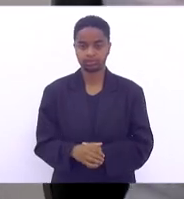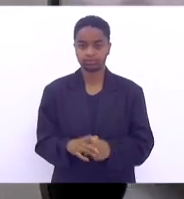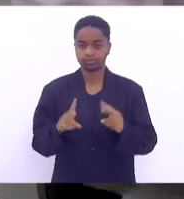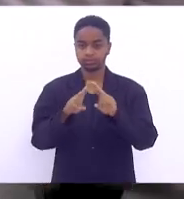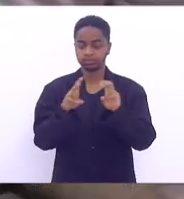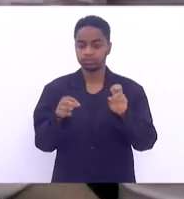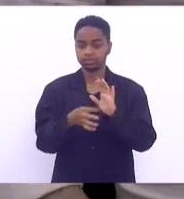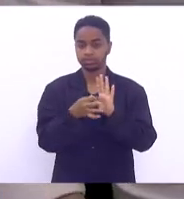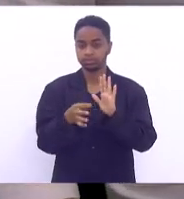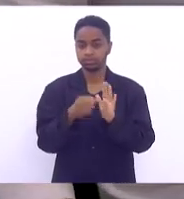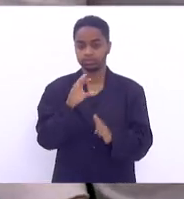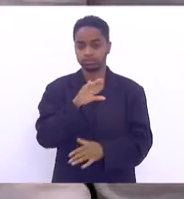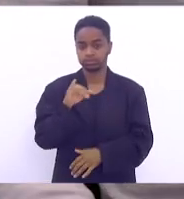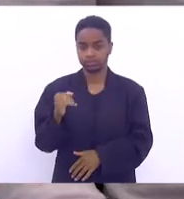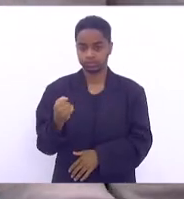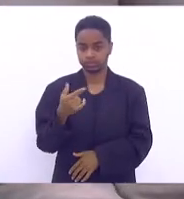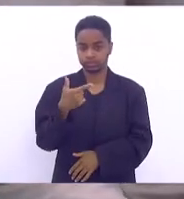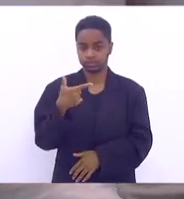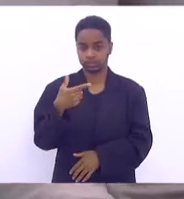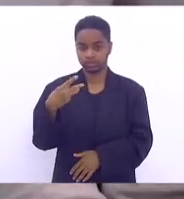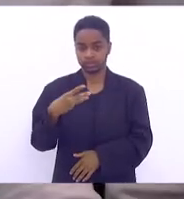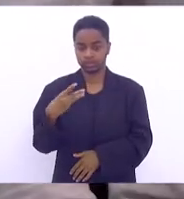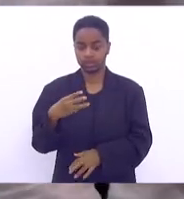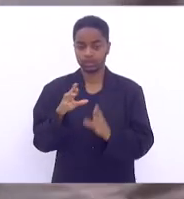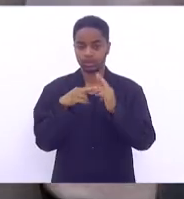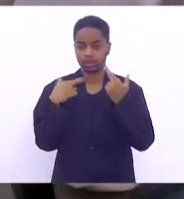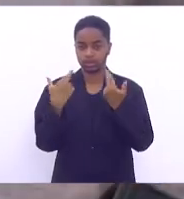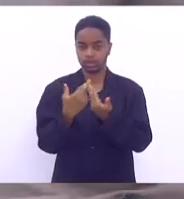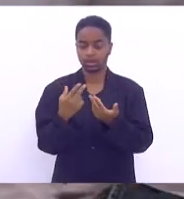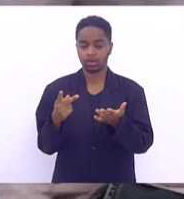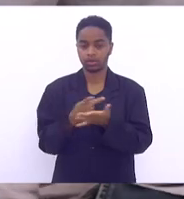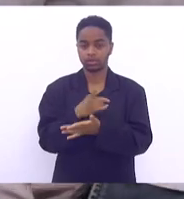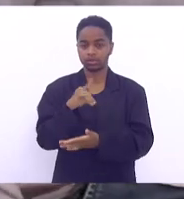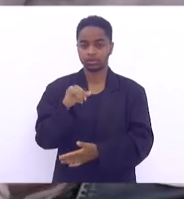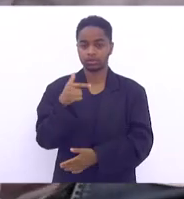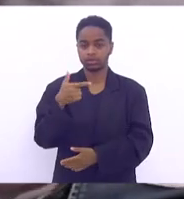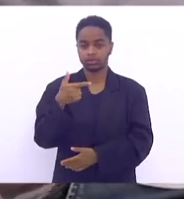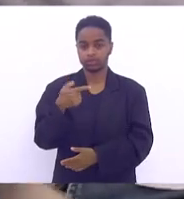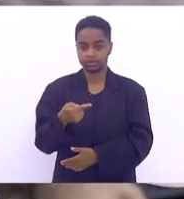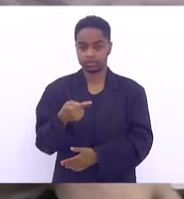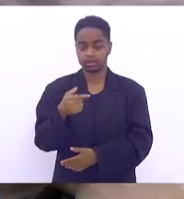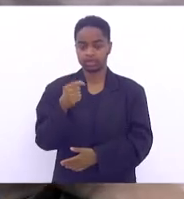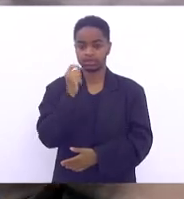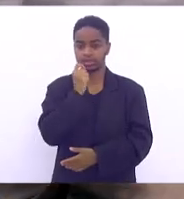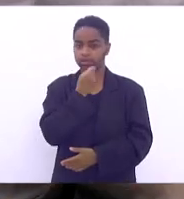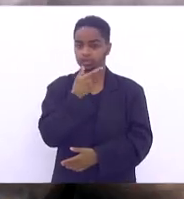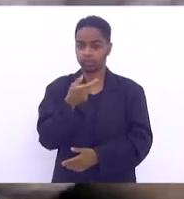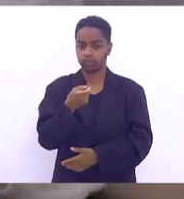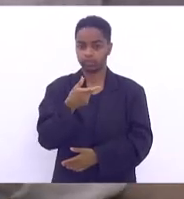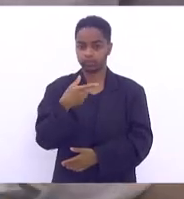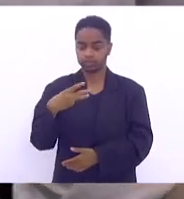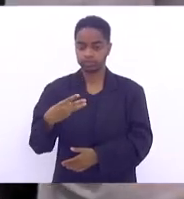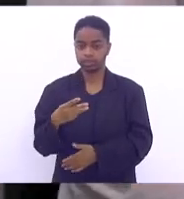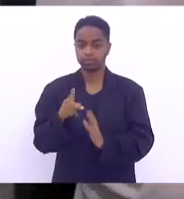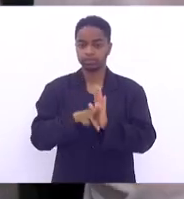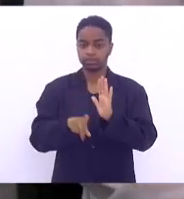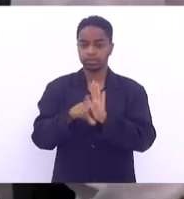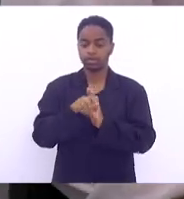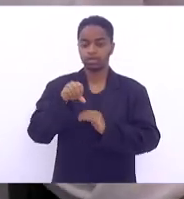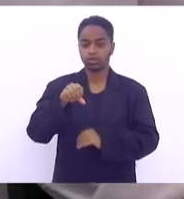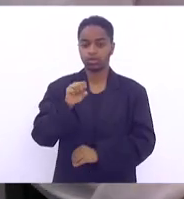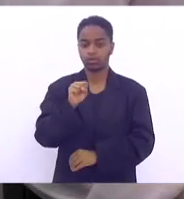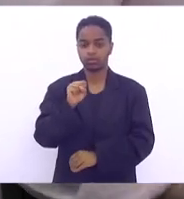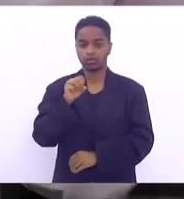parecer da CCJ da 23ª reunião ordinária, ocorrida em 27 de setembro de 2023. Trata-se do projeto de lei 984